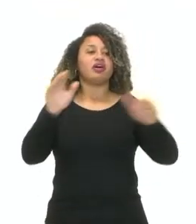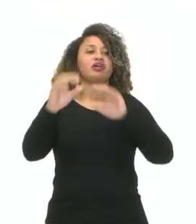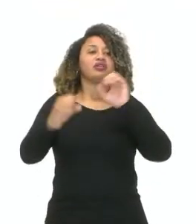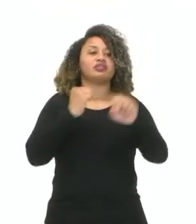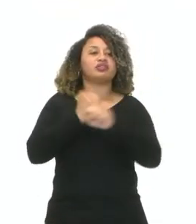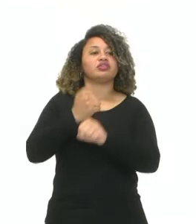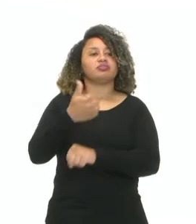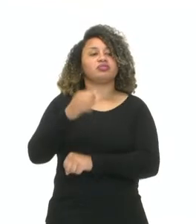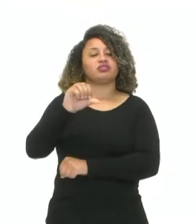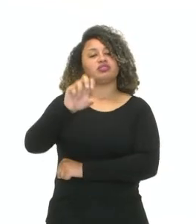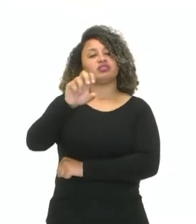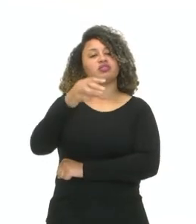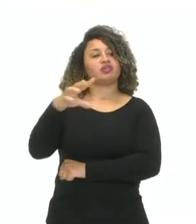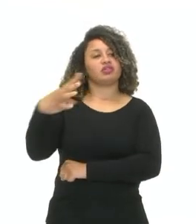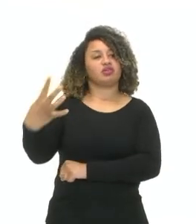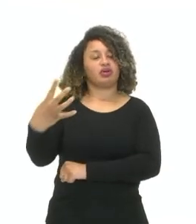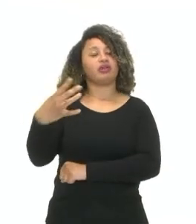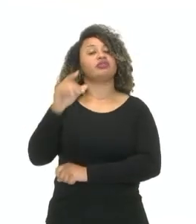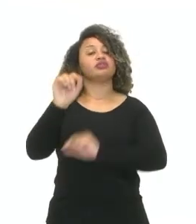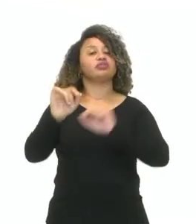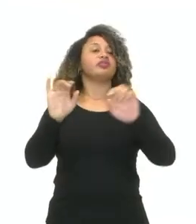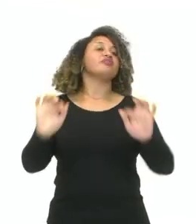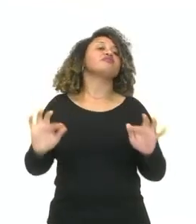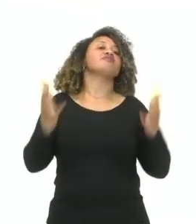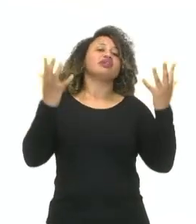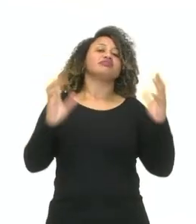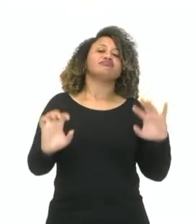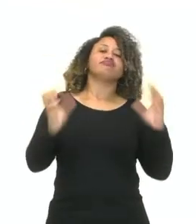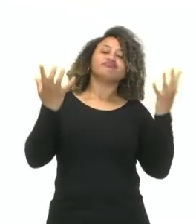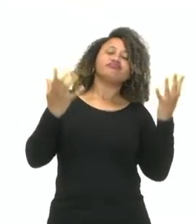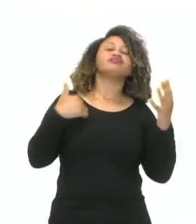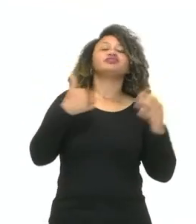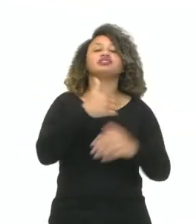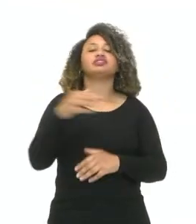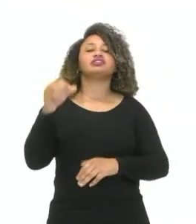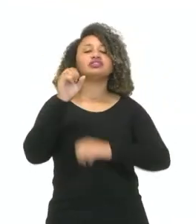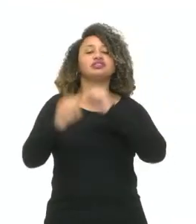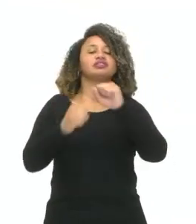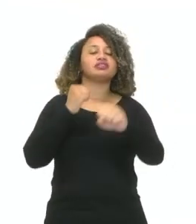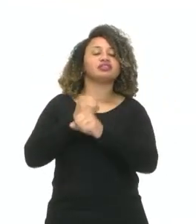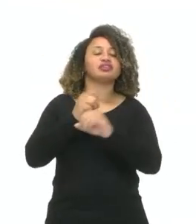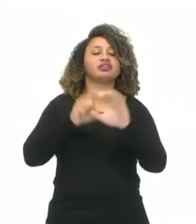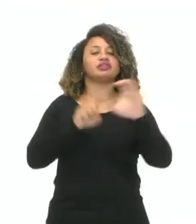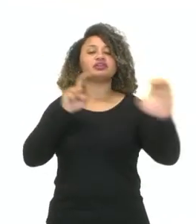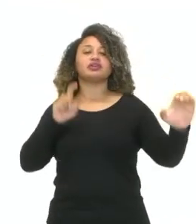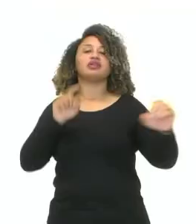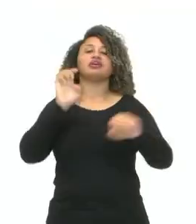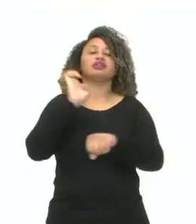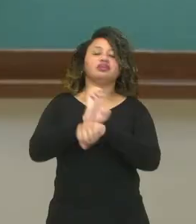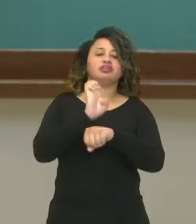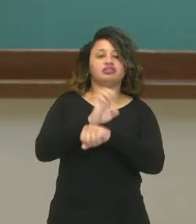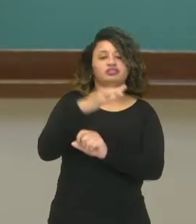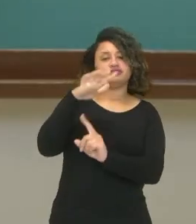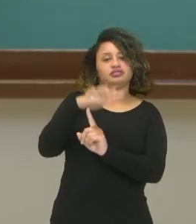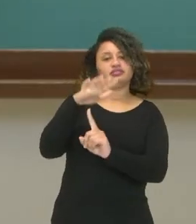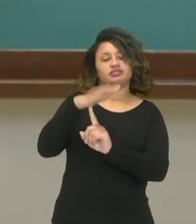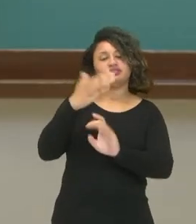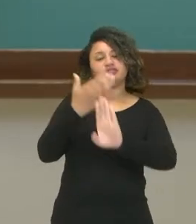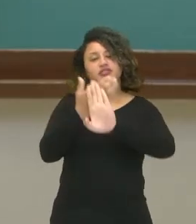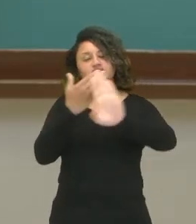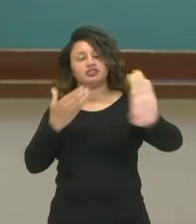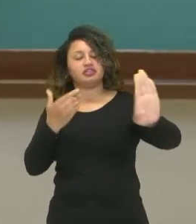1954, aí no cenário das comemorações dos 100 anos da independência, da